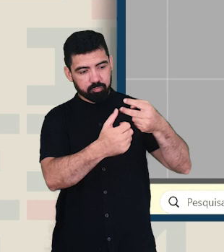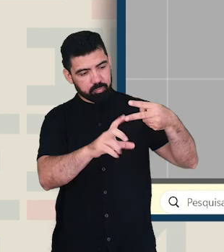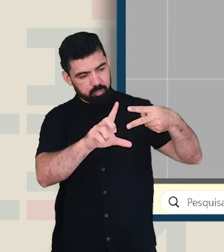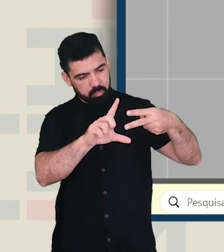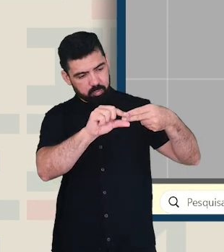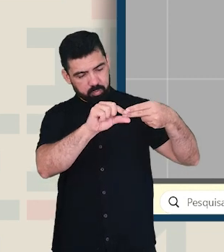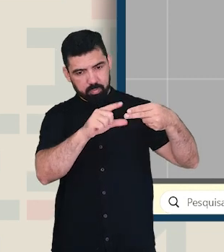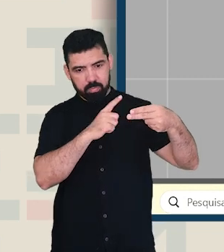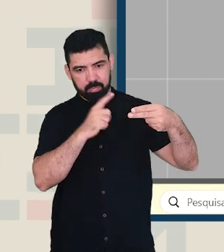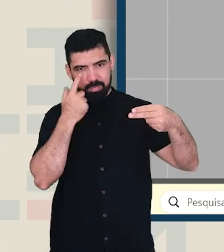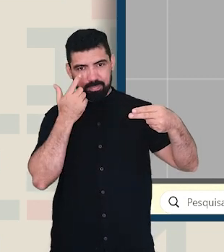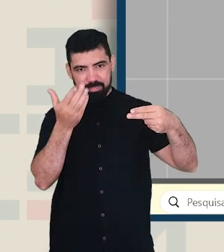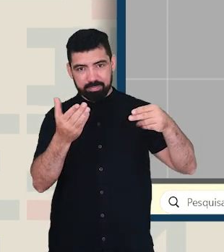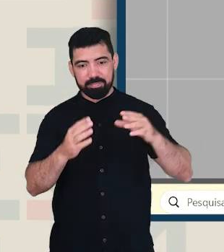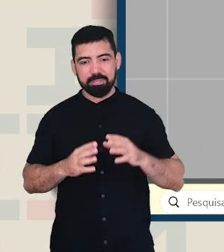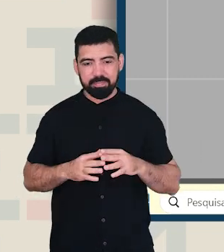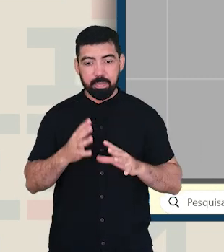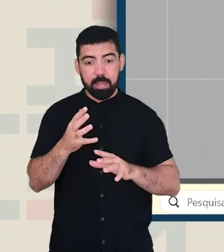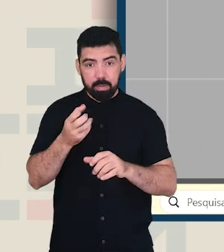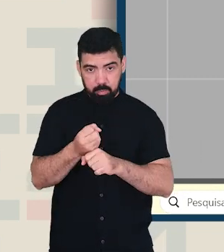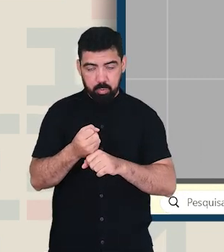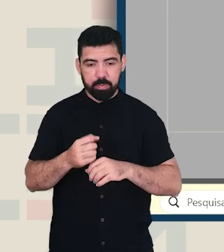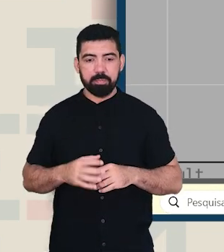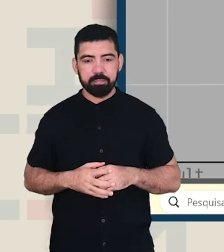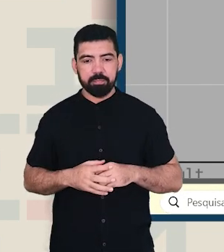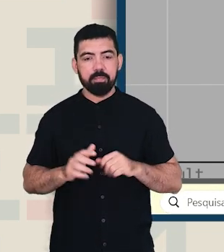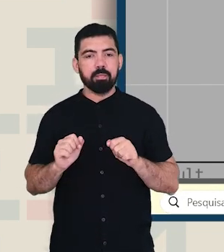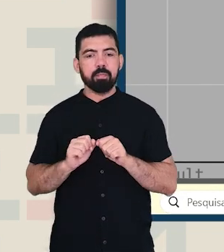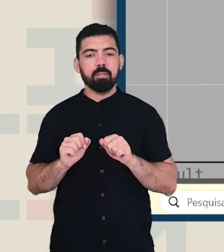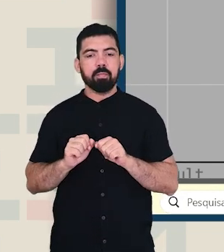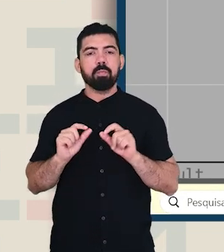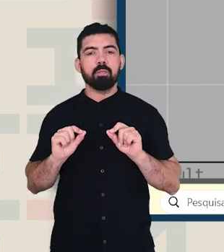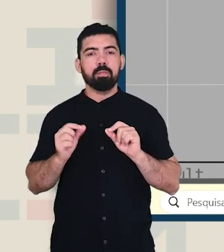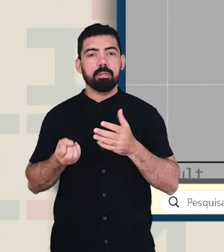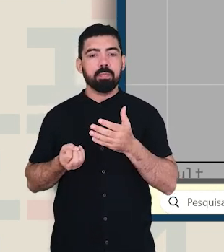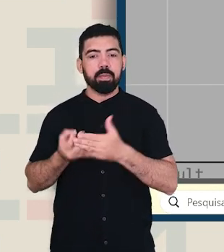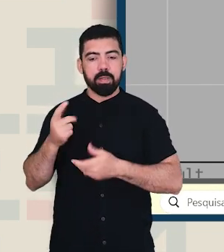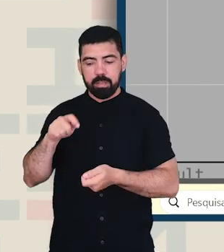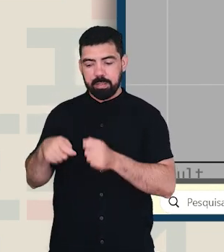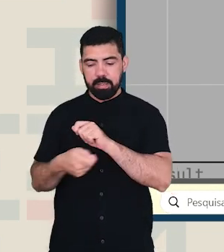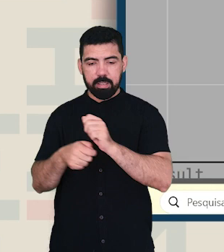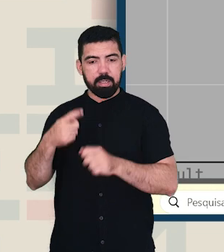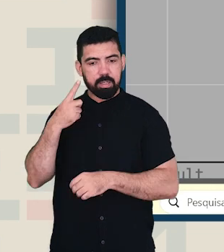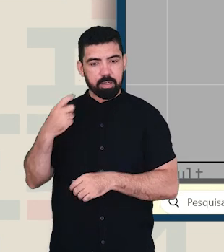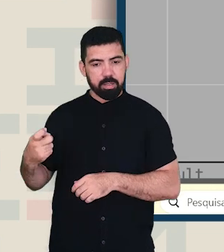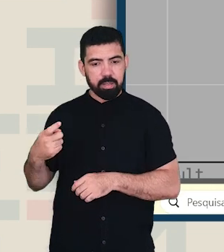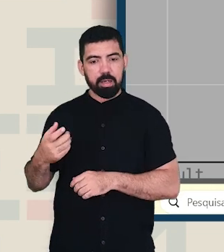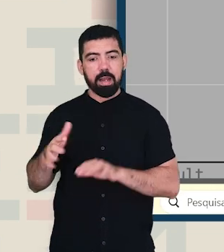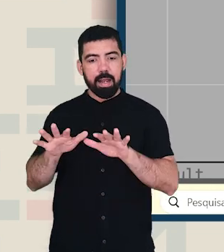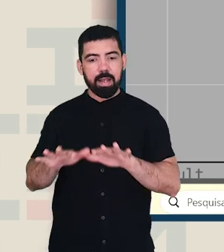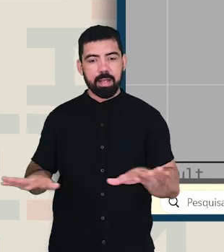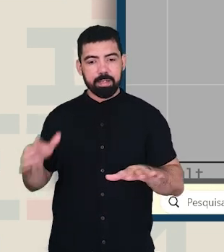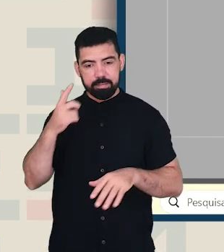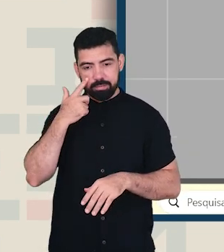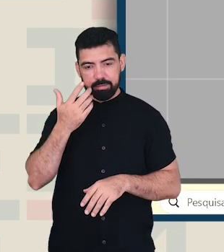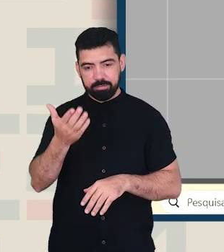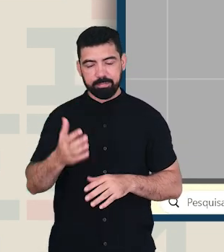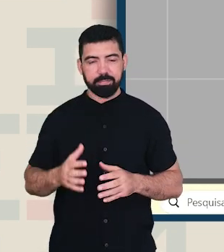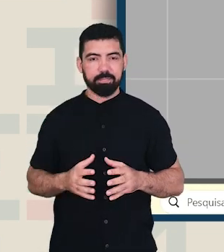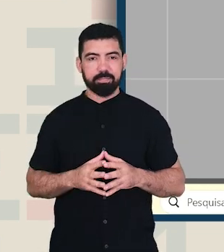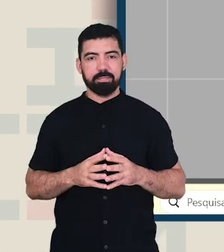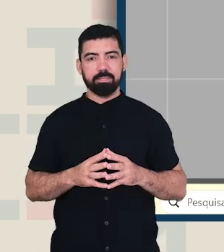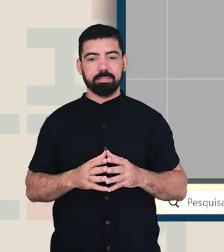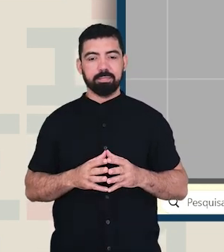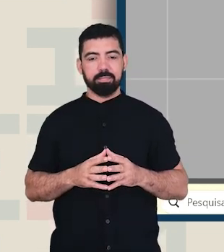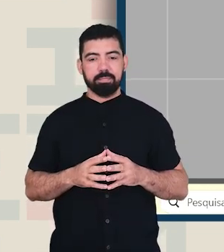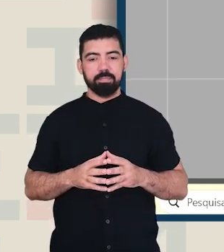nesse coisinho que tem aqui, que é uma suma, e fazem abstração para soar. Esta é a amplitude.